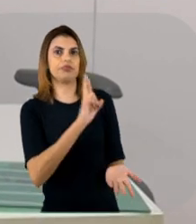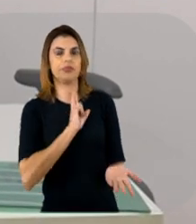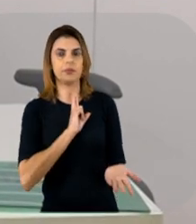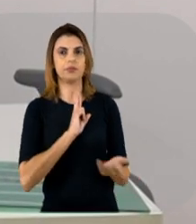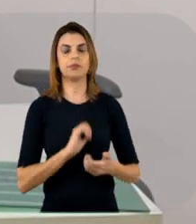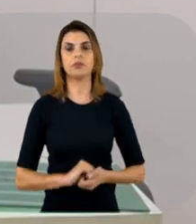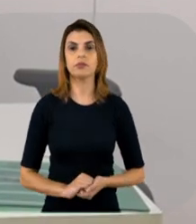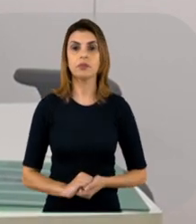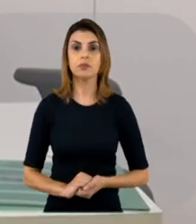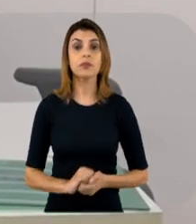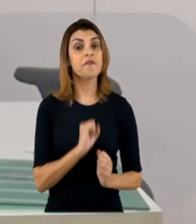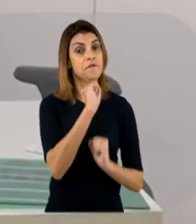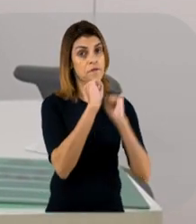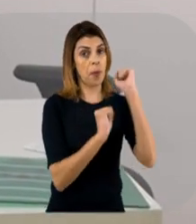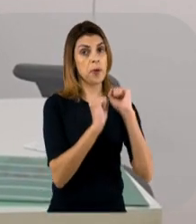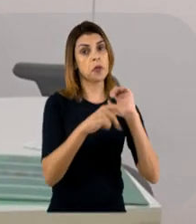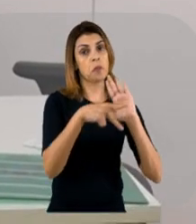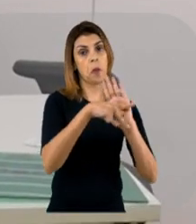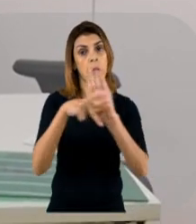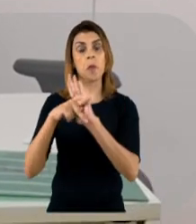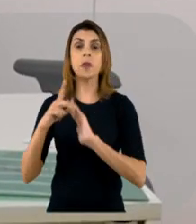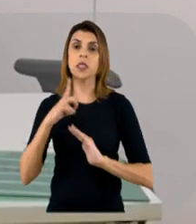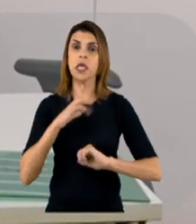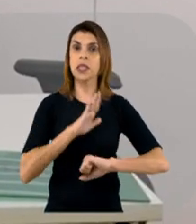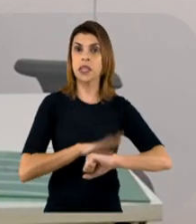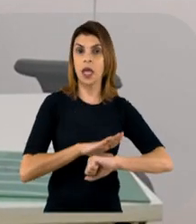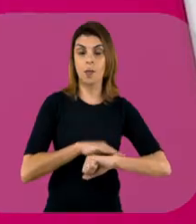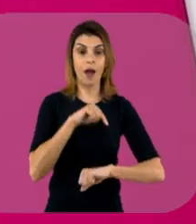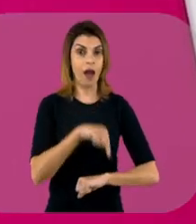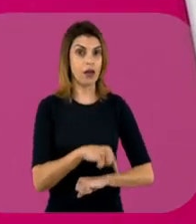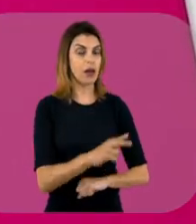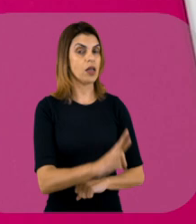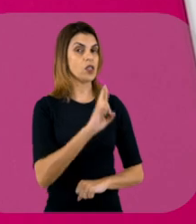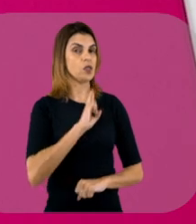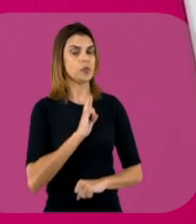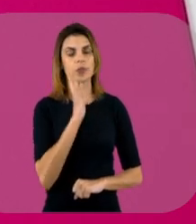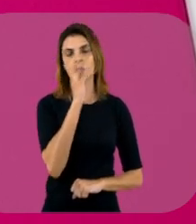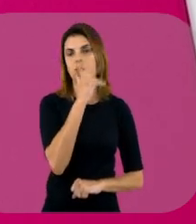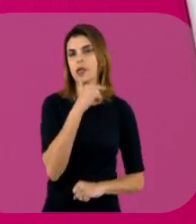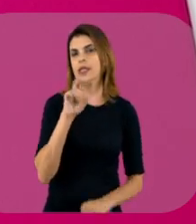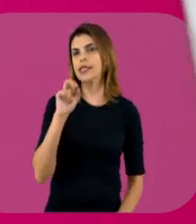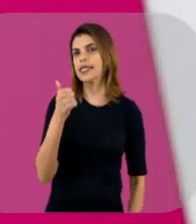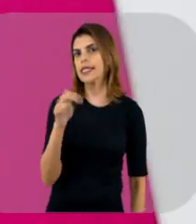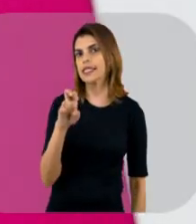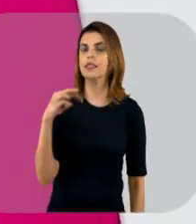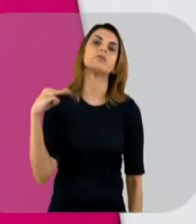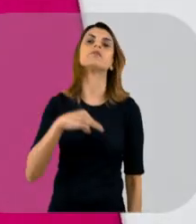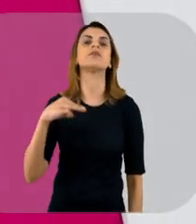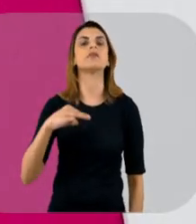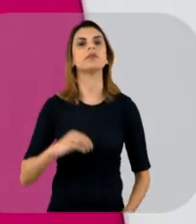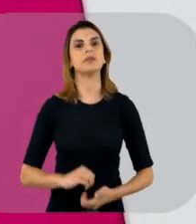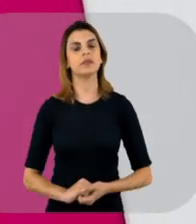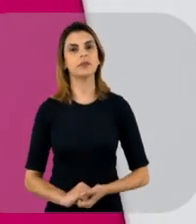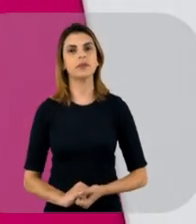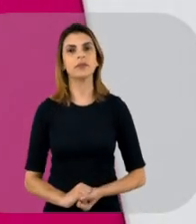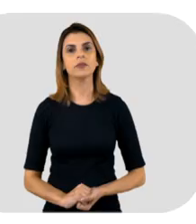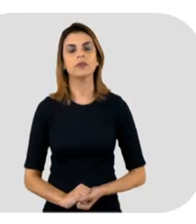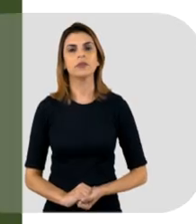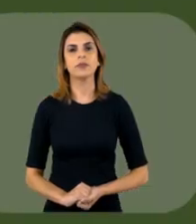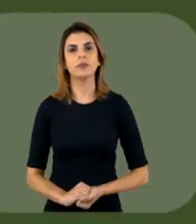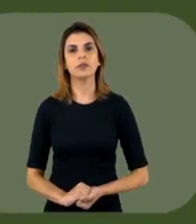deverá ocorrer cada fabricante tem um tempo distinto o nosso em questão vai correr em 15